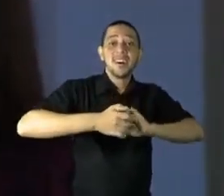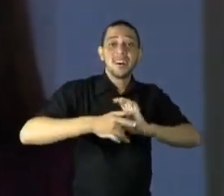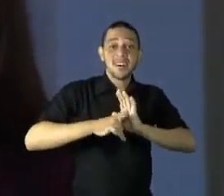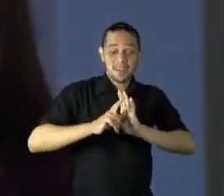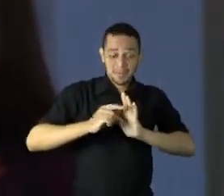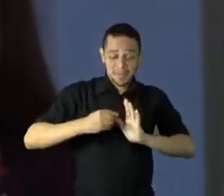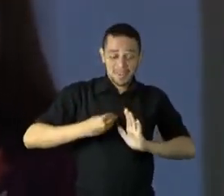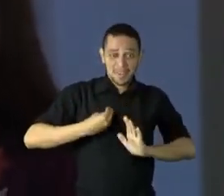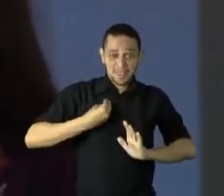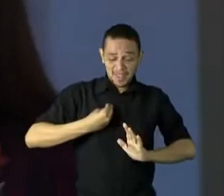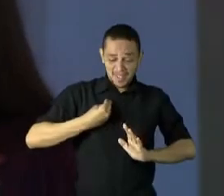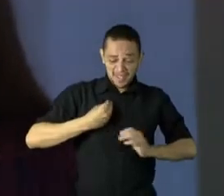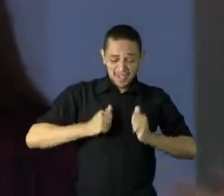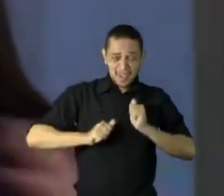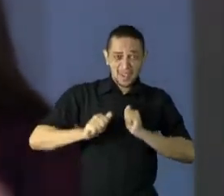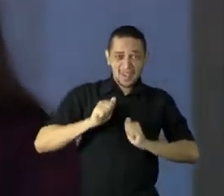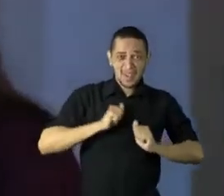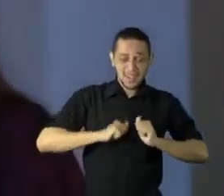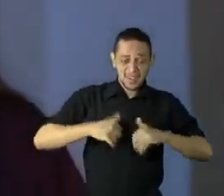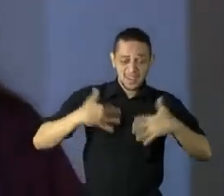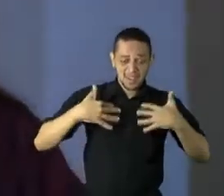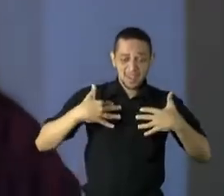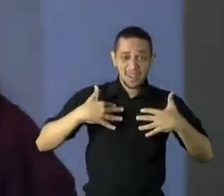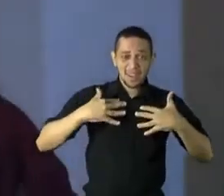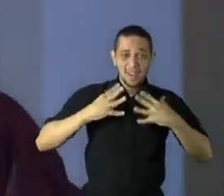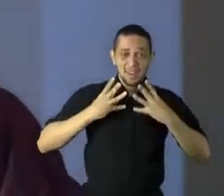Jesus Jesus